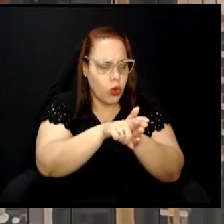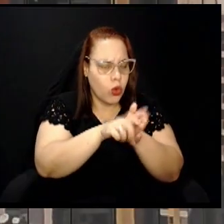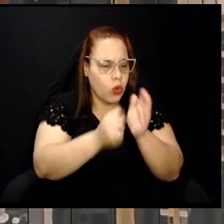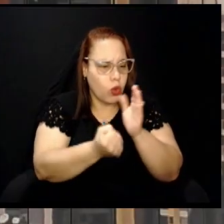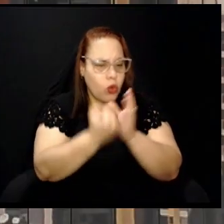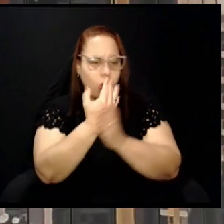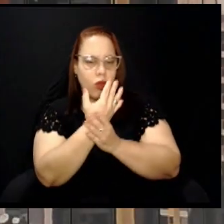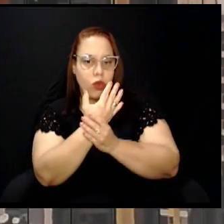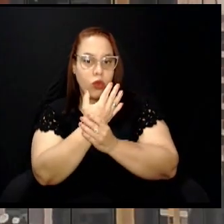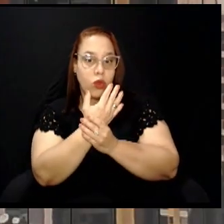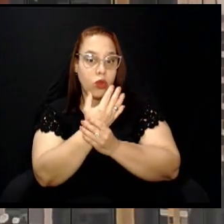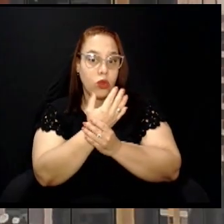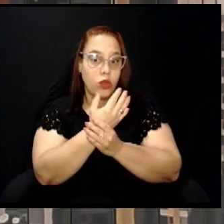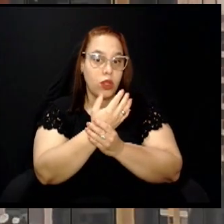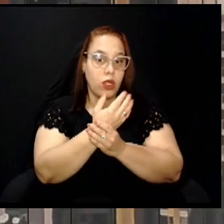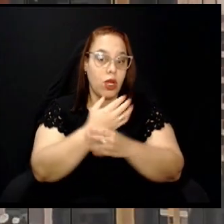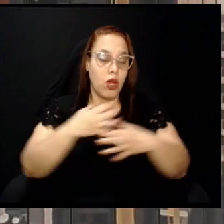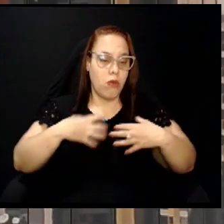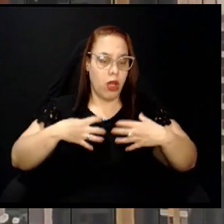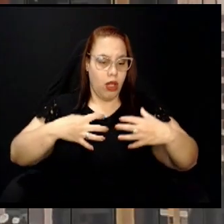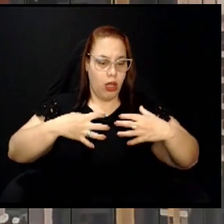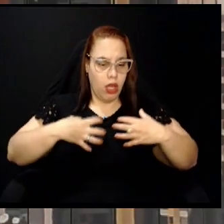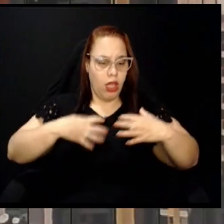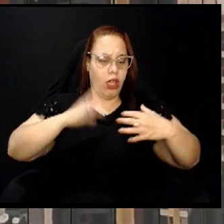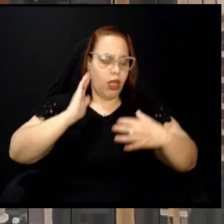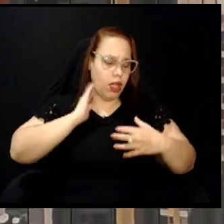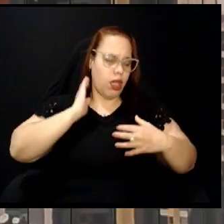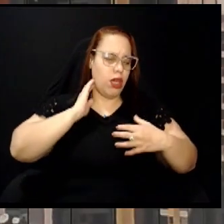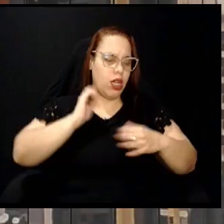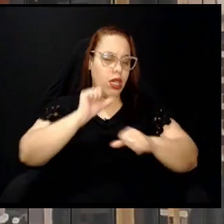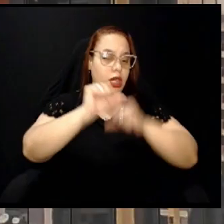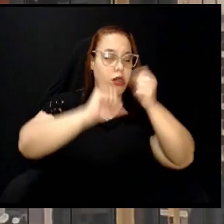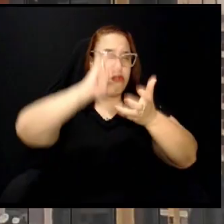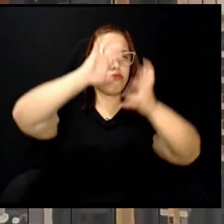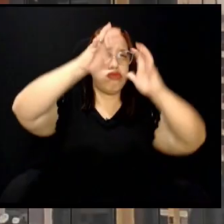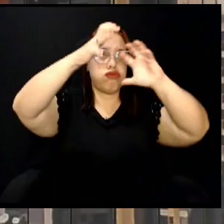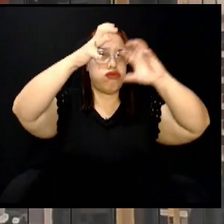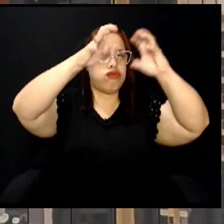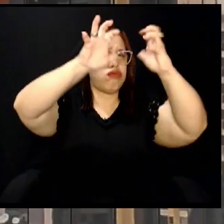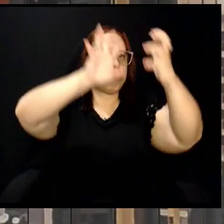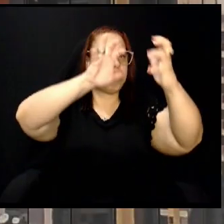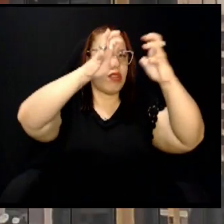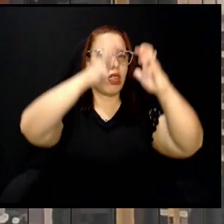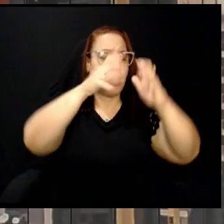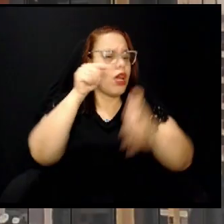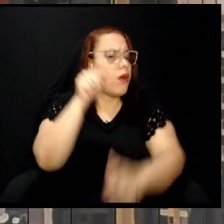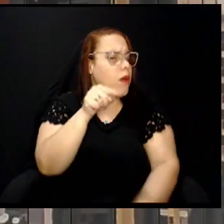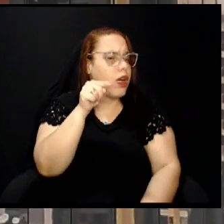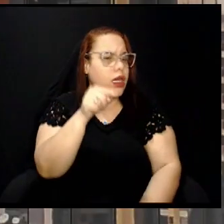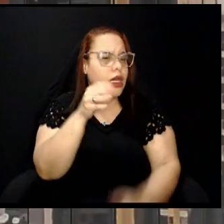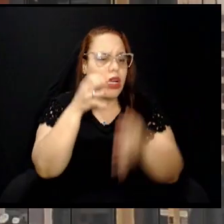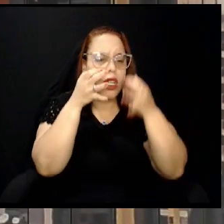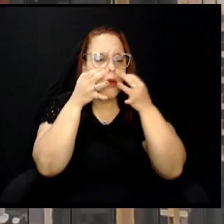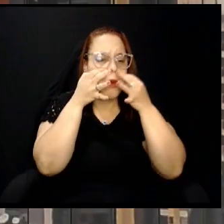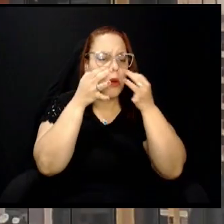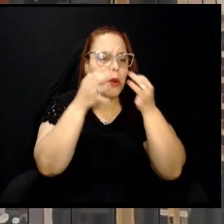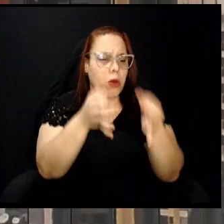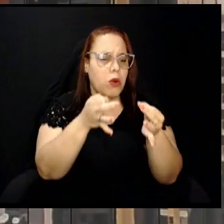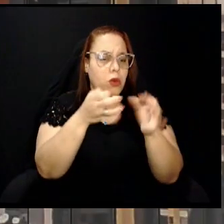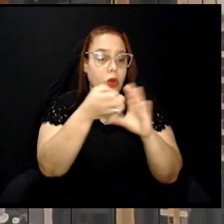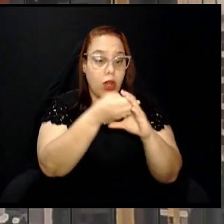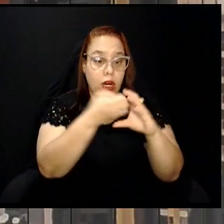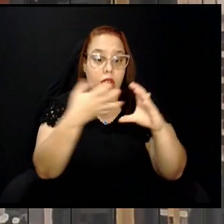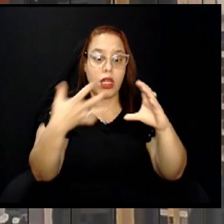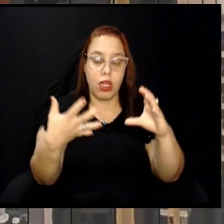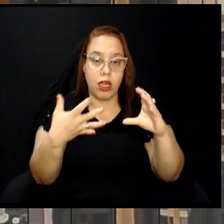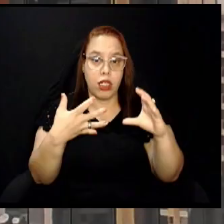descobri que eles até tinham pneumonia, né, por causa da mudança climática e tal. Mas nesse caso, o que chamou a atenção foram as